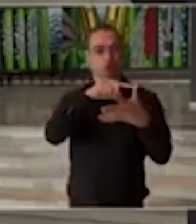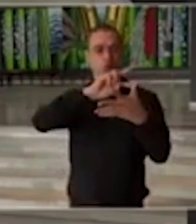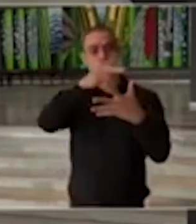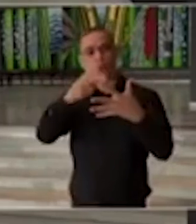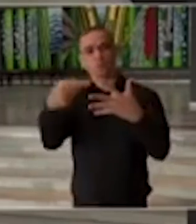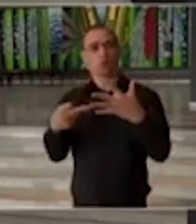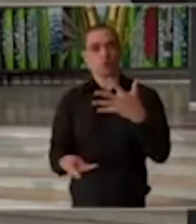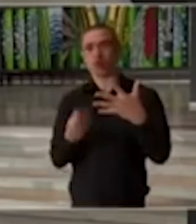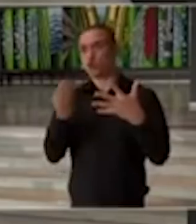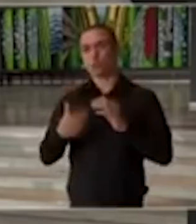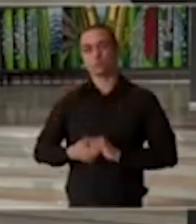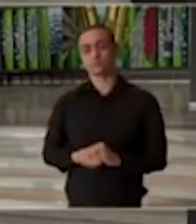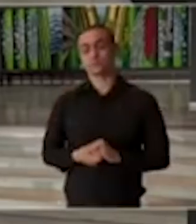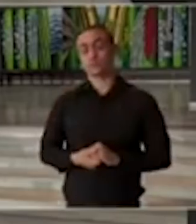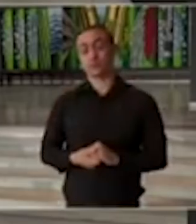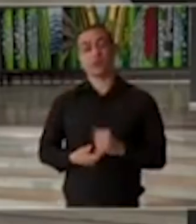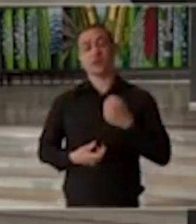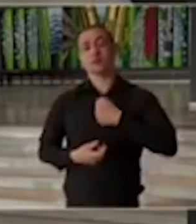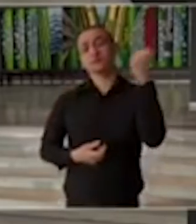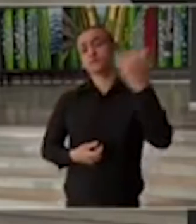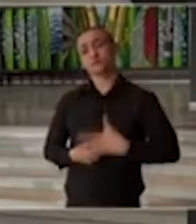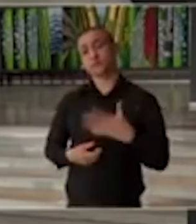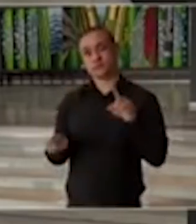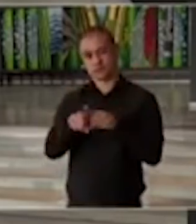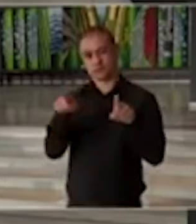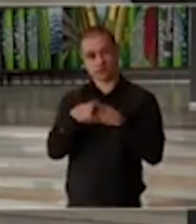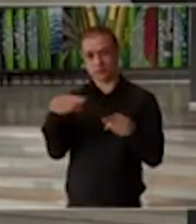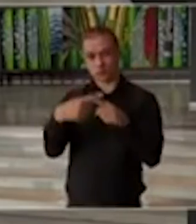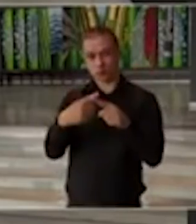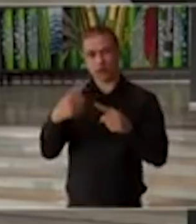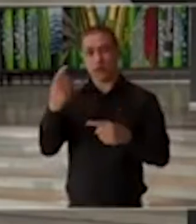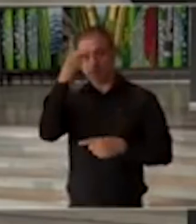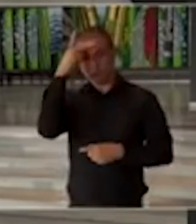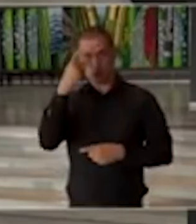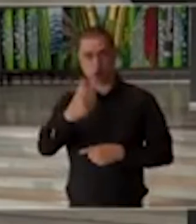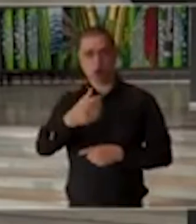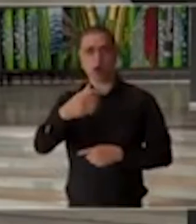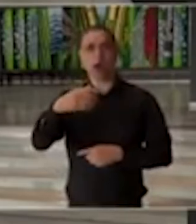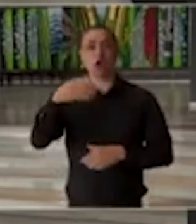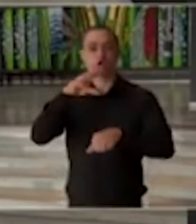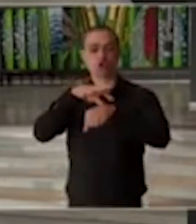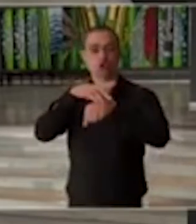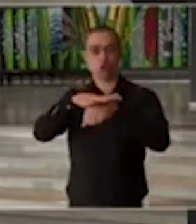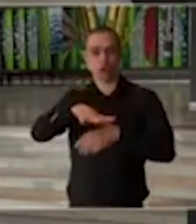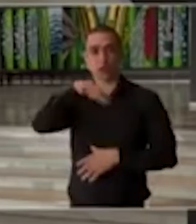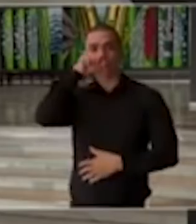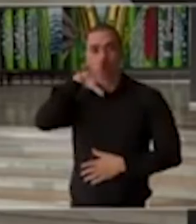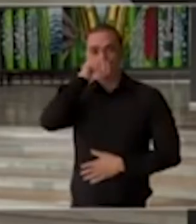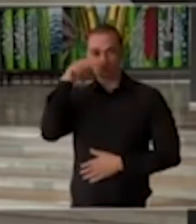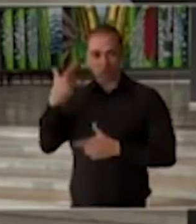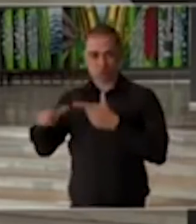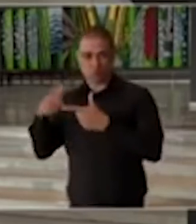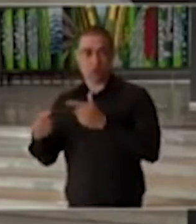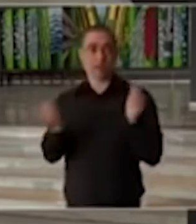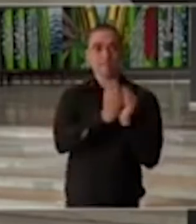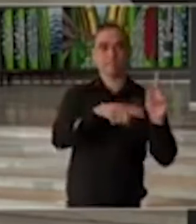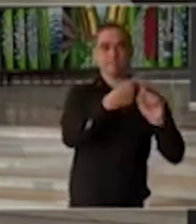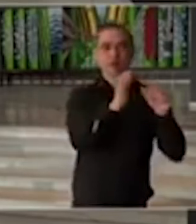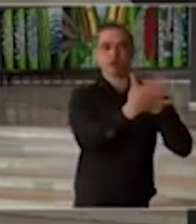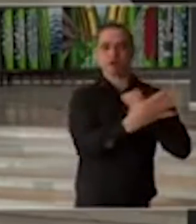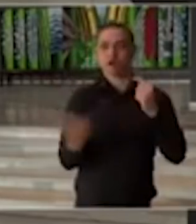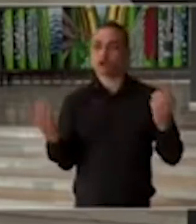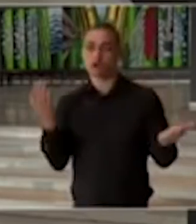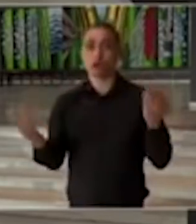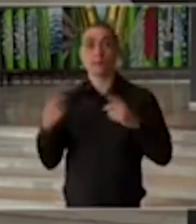fases. Por que a gente está usando também número de internações de síndrome respiratória aguda combinada com o número de casos? Porque